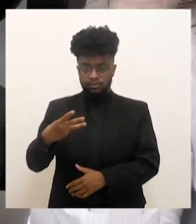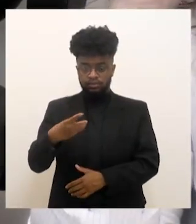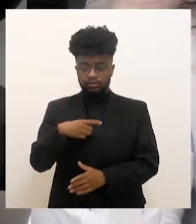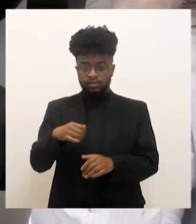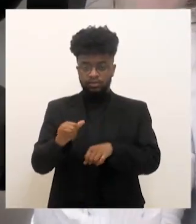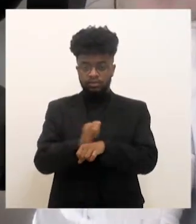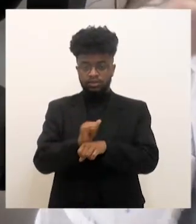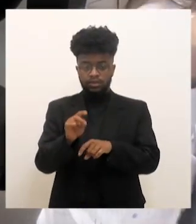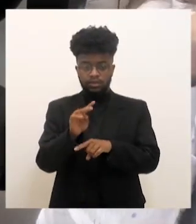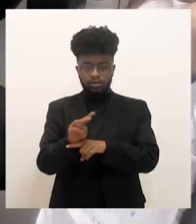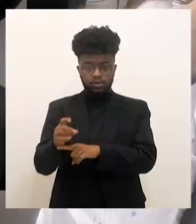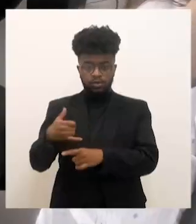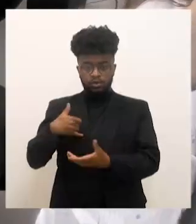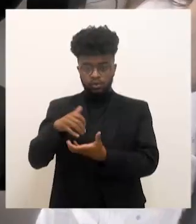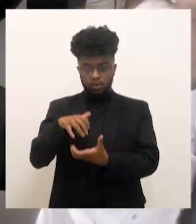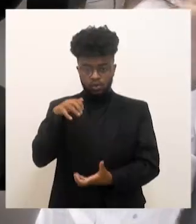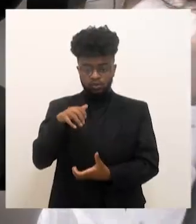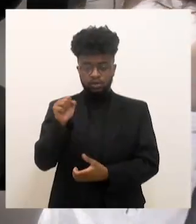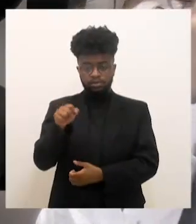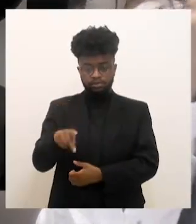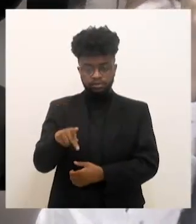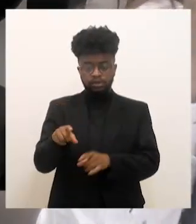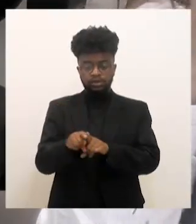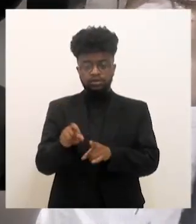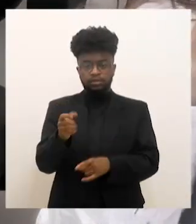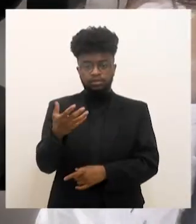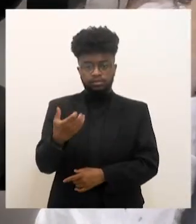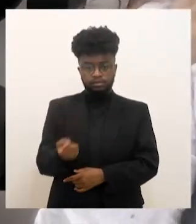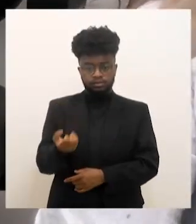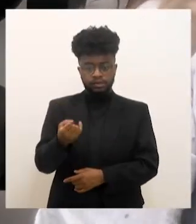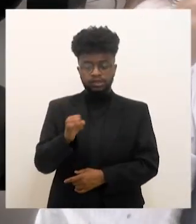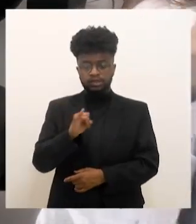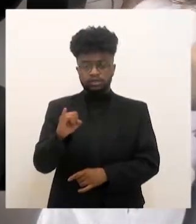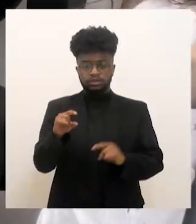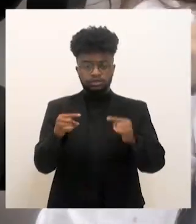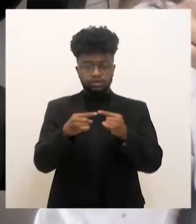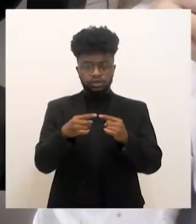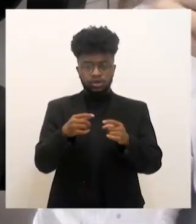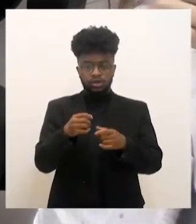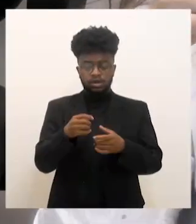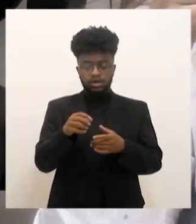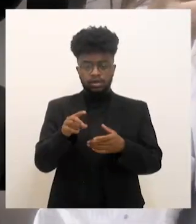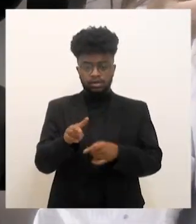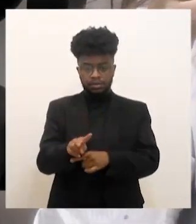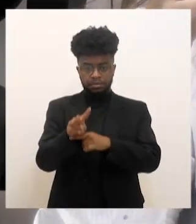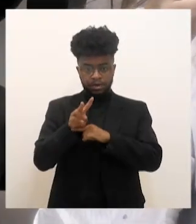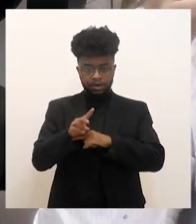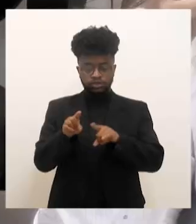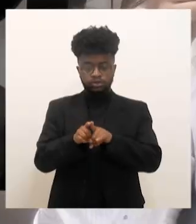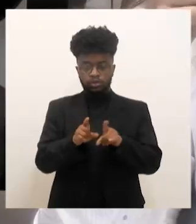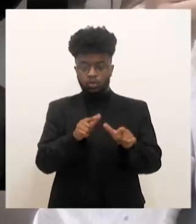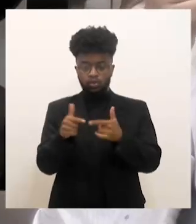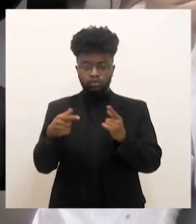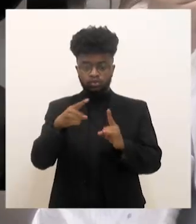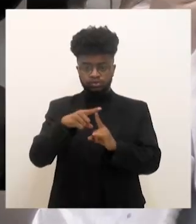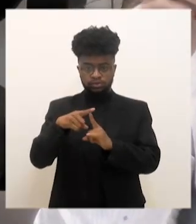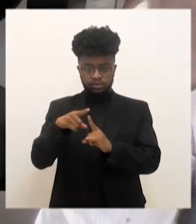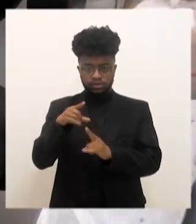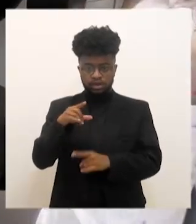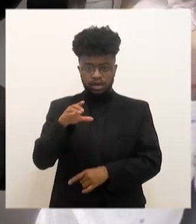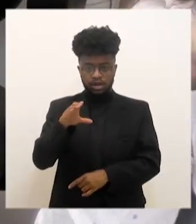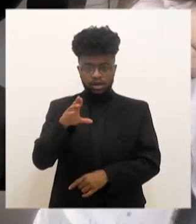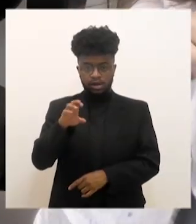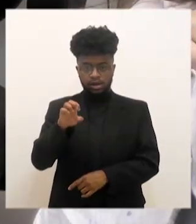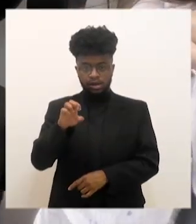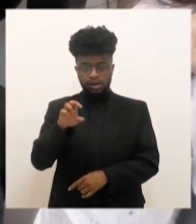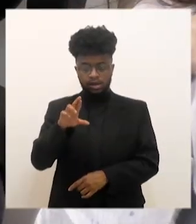proteção aos idosos, aposentados e pensionistas quando da contratação de empréstimos e demais linhas de créditos. E aí é um projeto